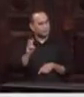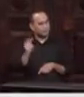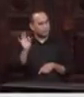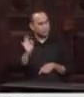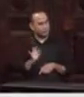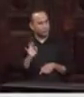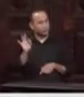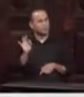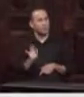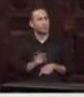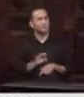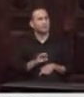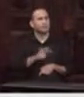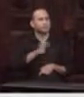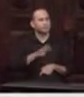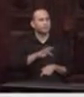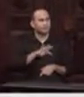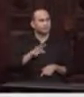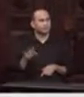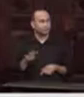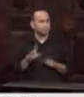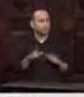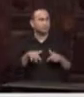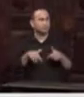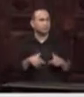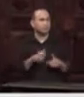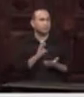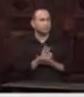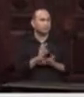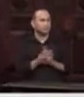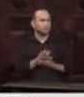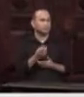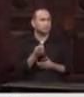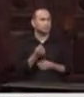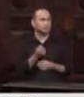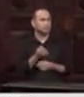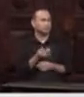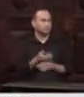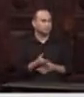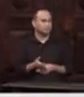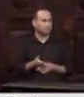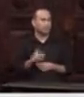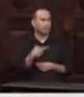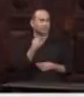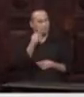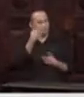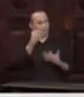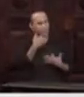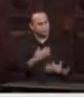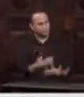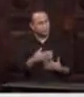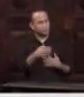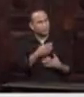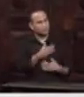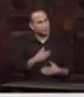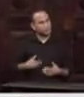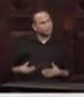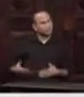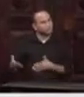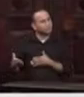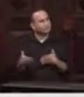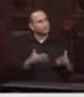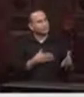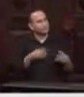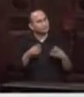65% do calendário da execução daquele mesmo orçamento. Então, demonstra claramente que o governo vem colocando em um